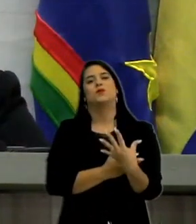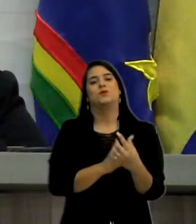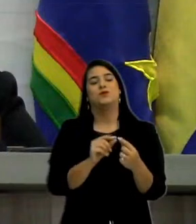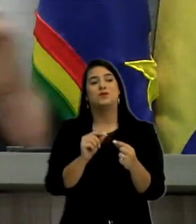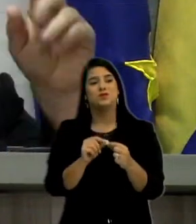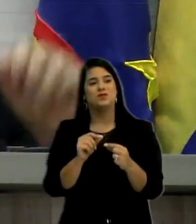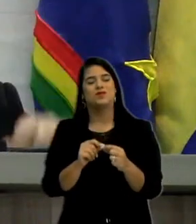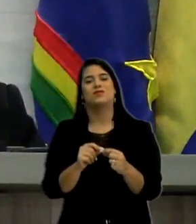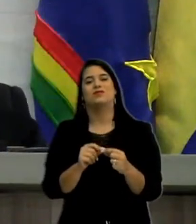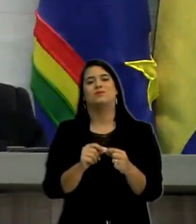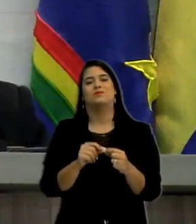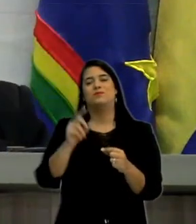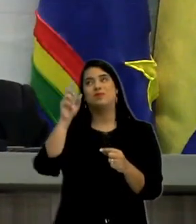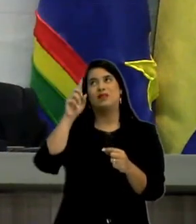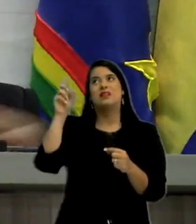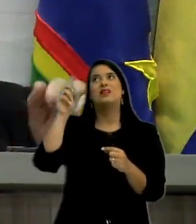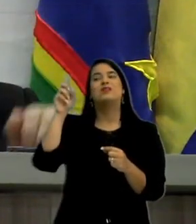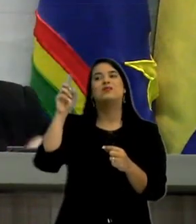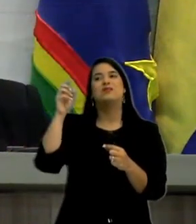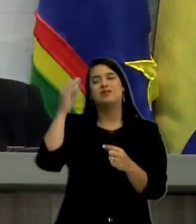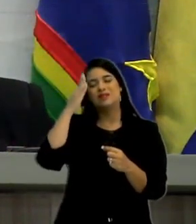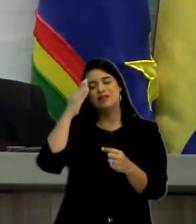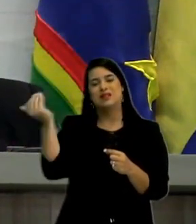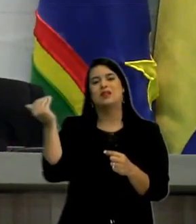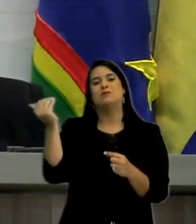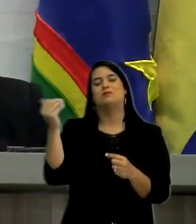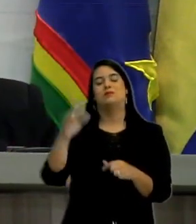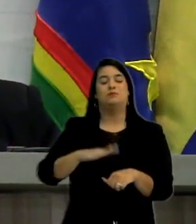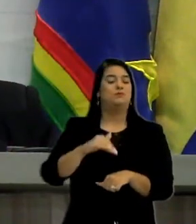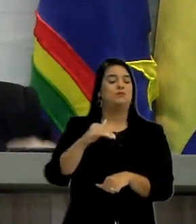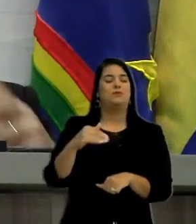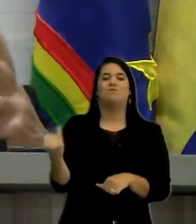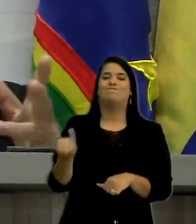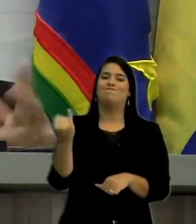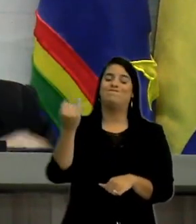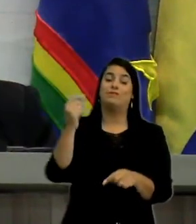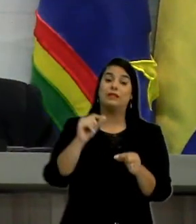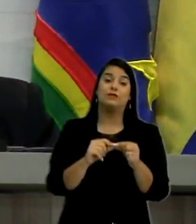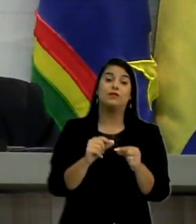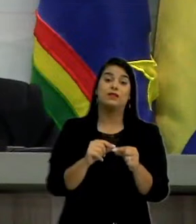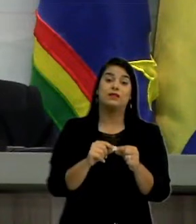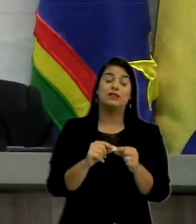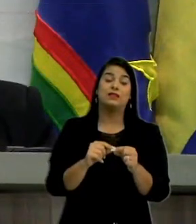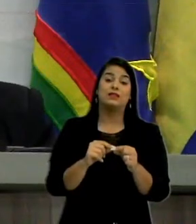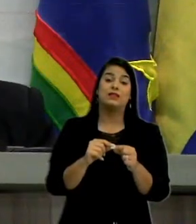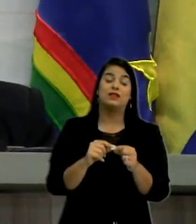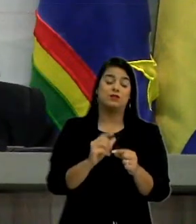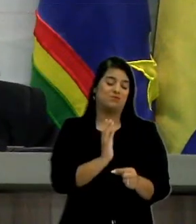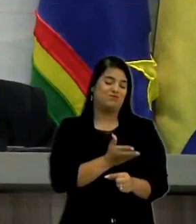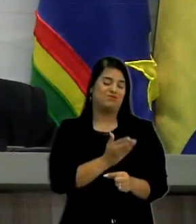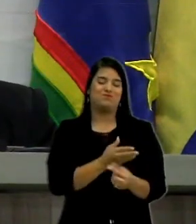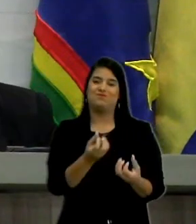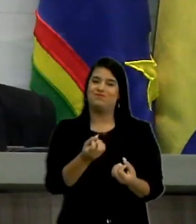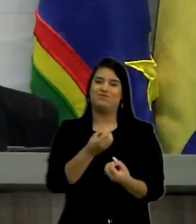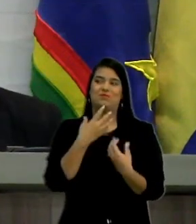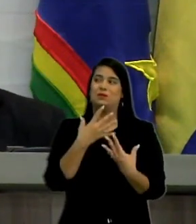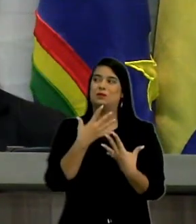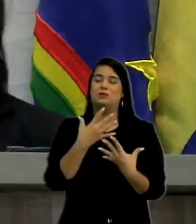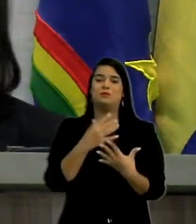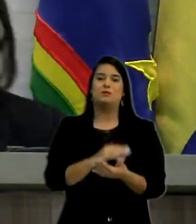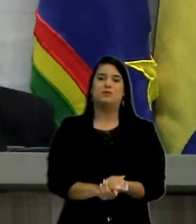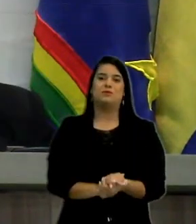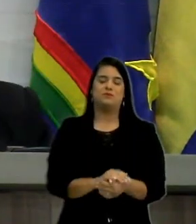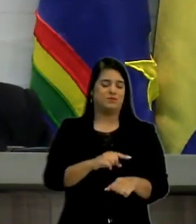a quem, Deus e as pessoas vê, que é o mais importante, é a gente fazer com bom coração. E o